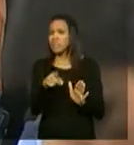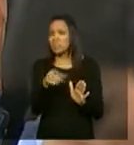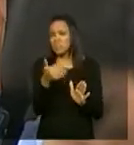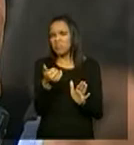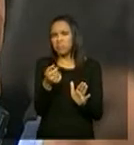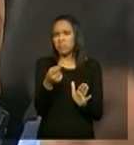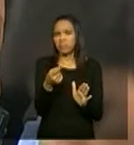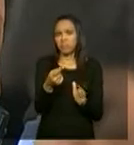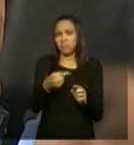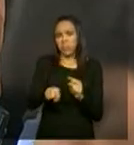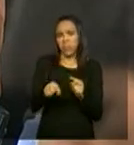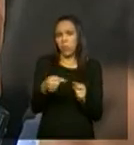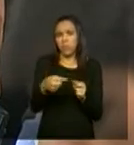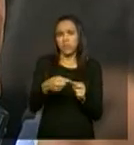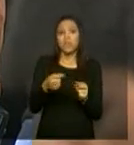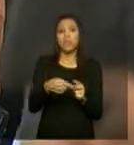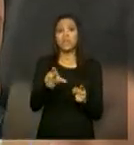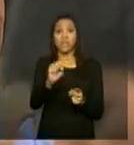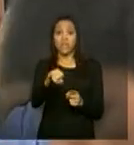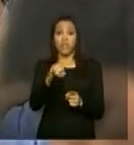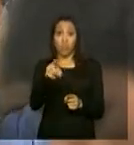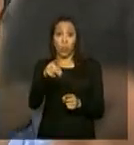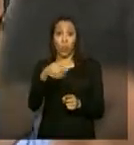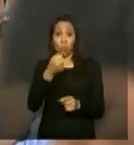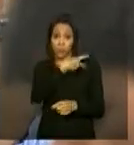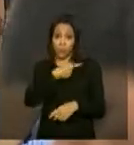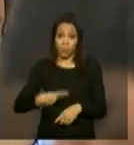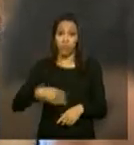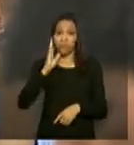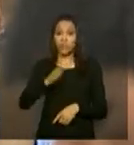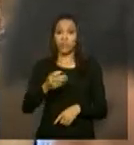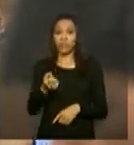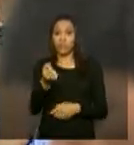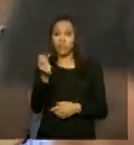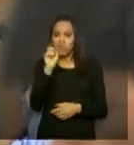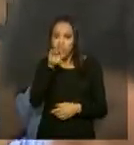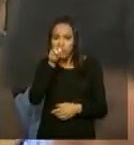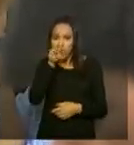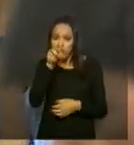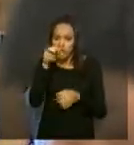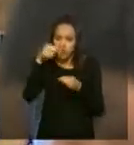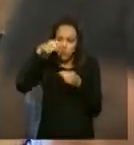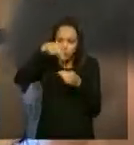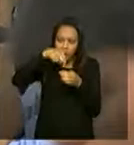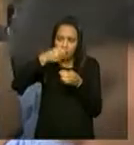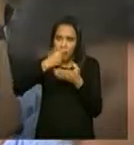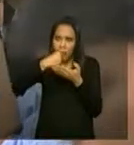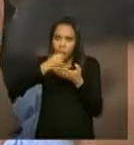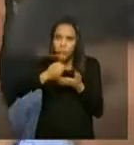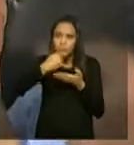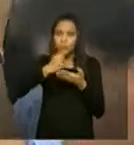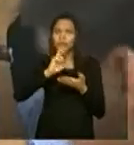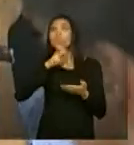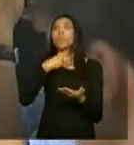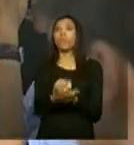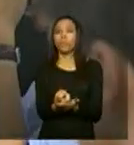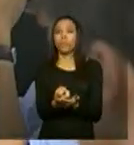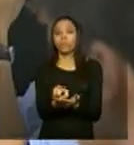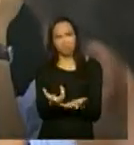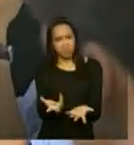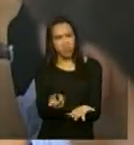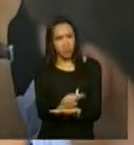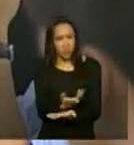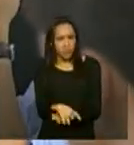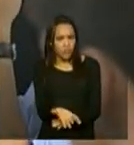envenenado já foram escavados investigar os 700 mil substâncias nenhuma foi encontrada eu sei que o senhor